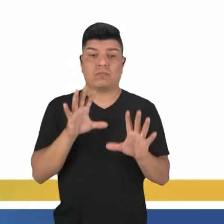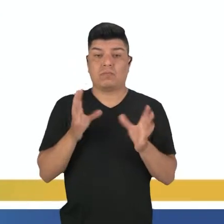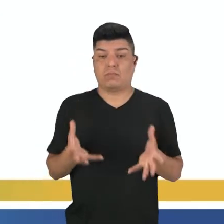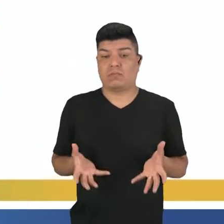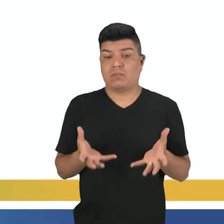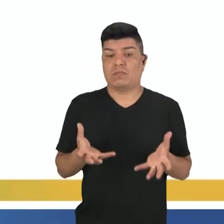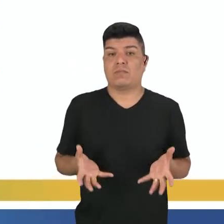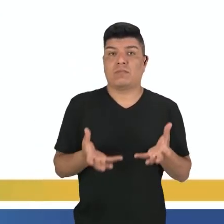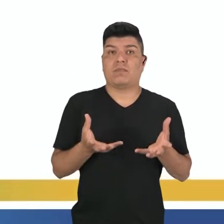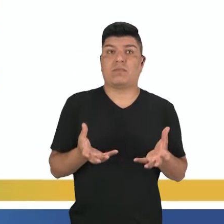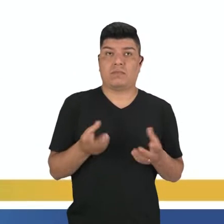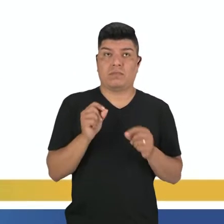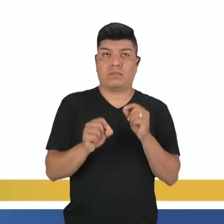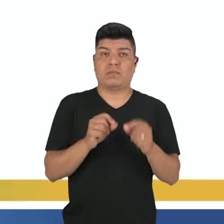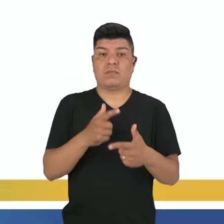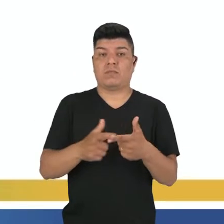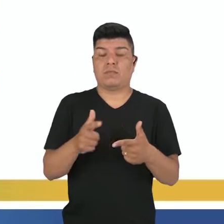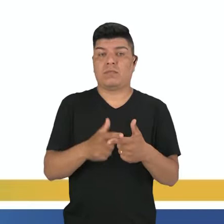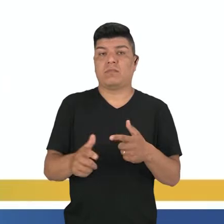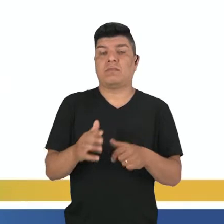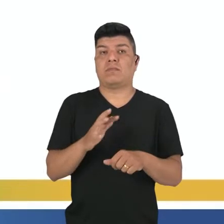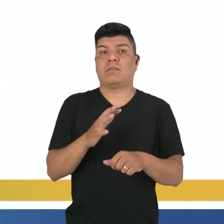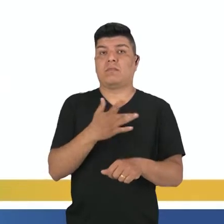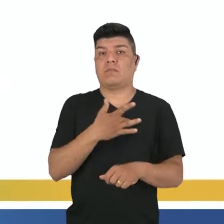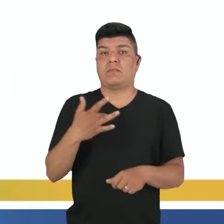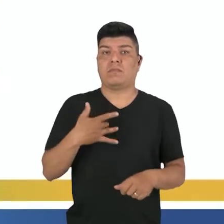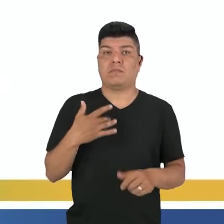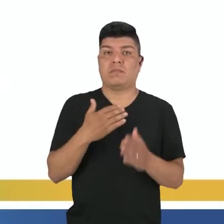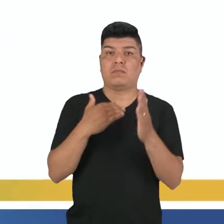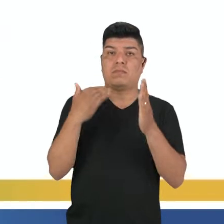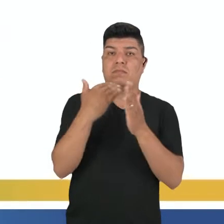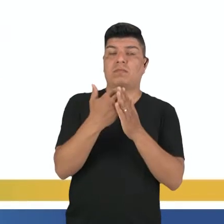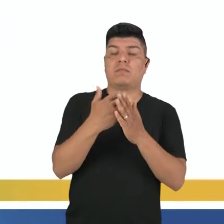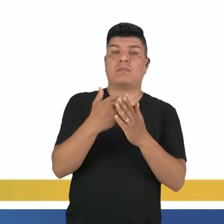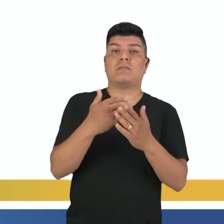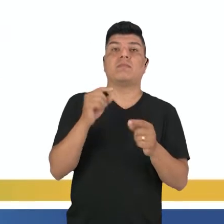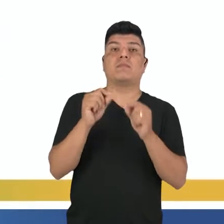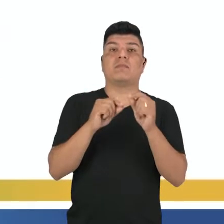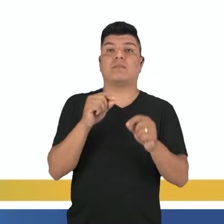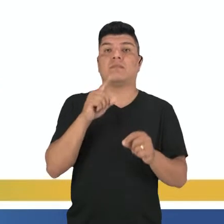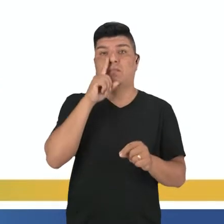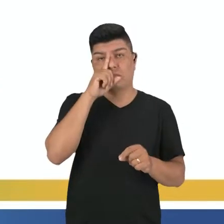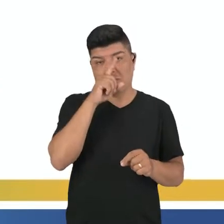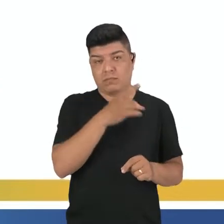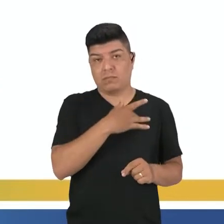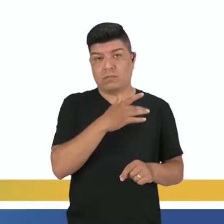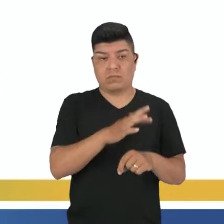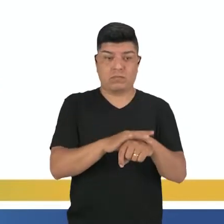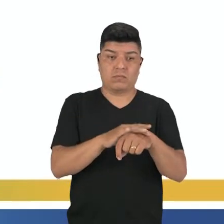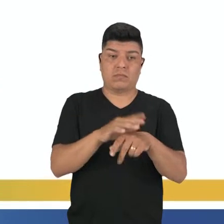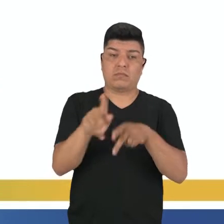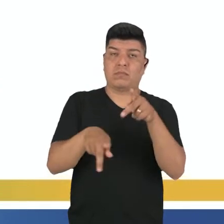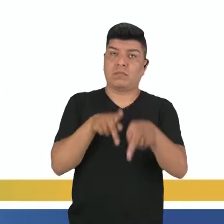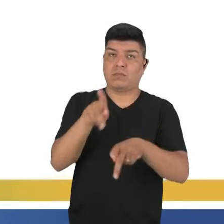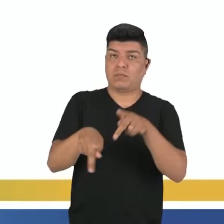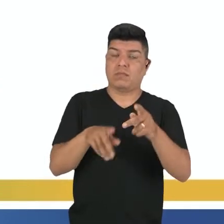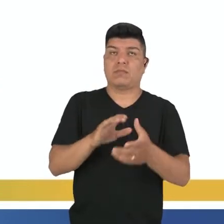a ocorrência de problemas de saúde e também aumentam o risco de doenças na população.